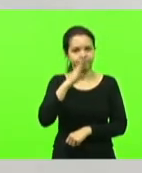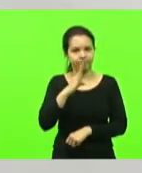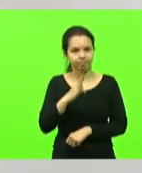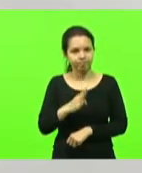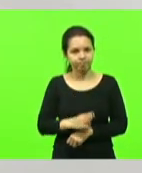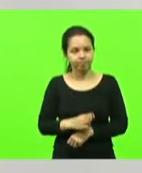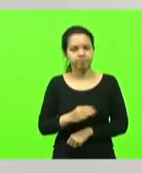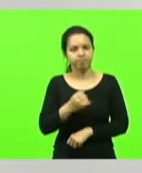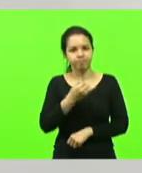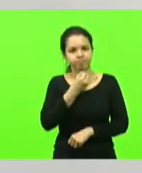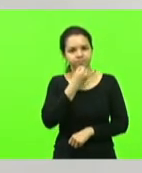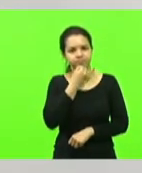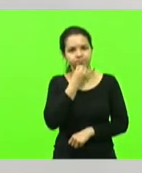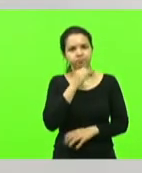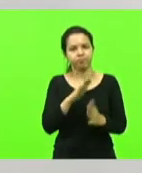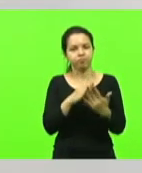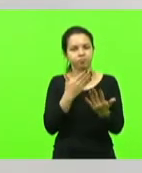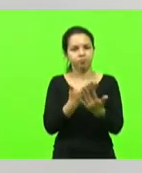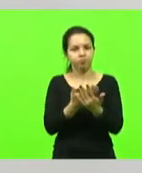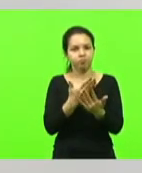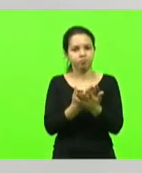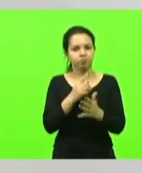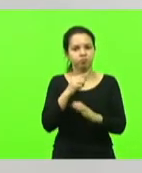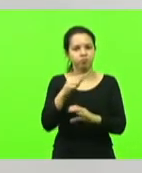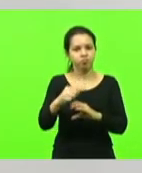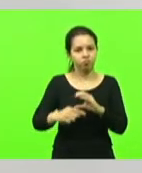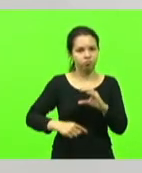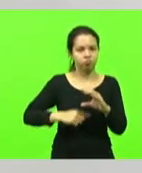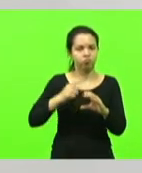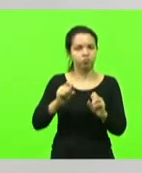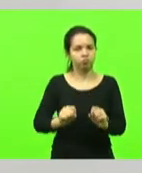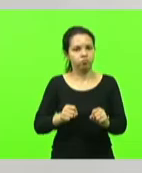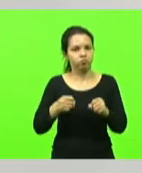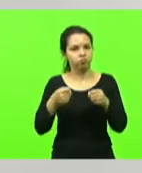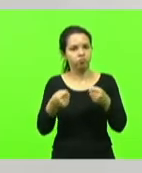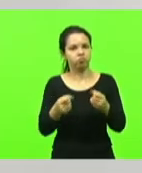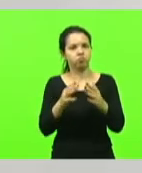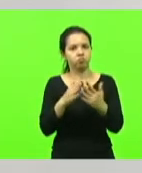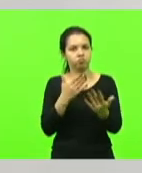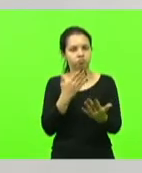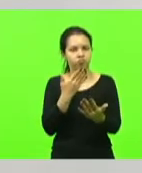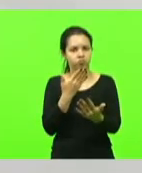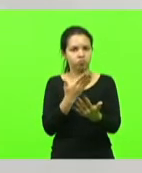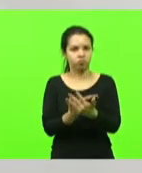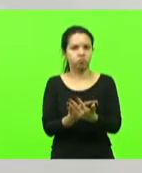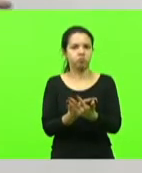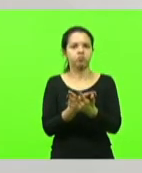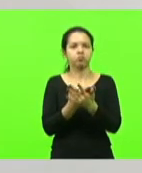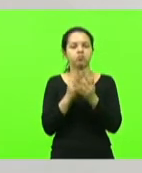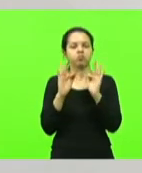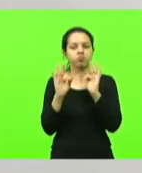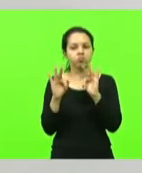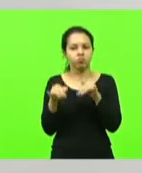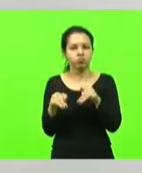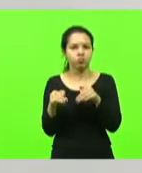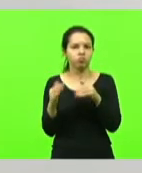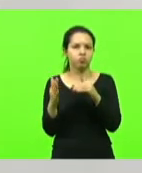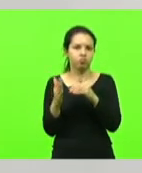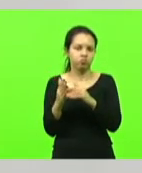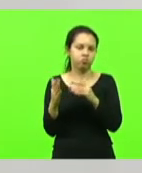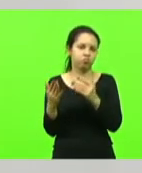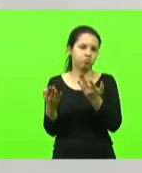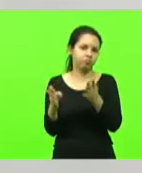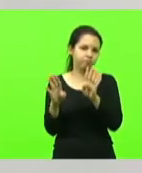lamentável em relação às escolas, o mundo todo se esforçou para que as escolas fossem as últimas a serem fechadas e se o mundo se esforçou